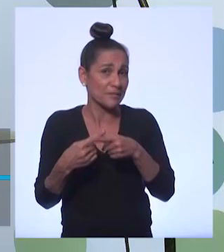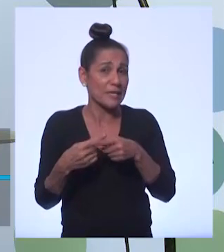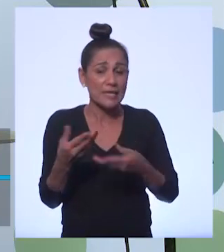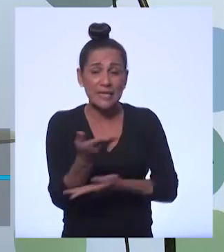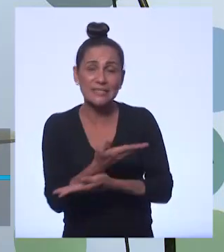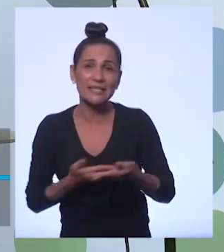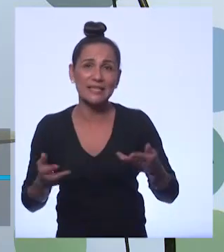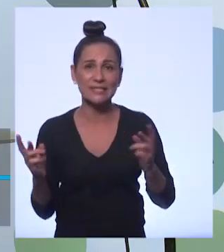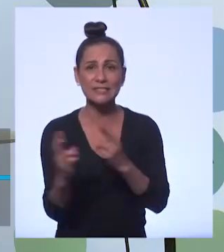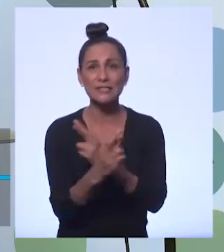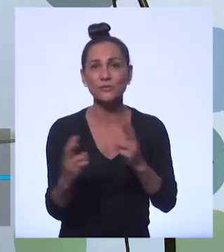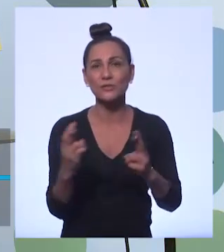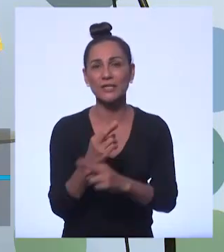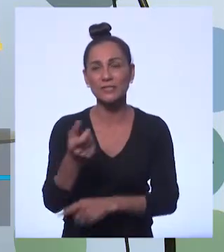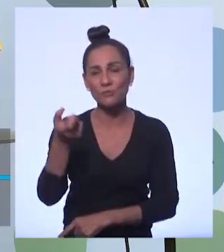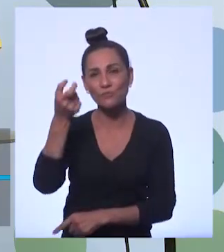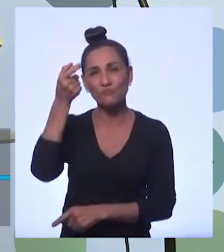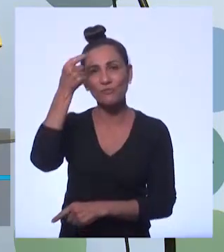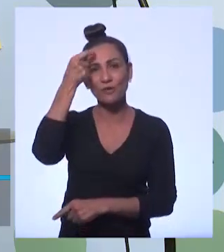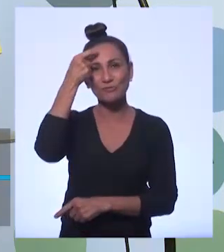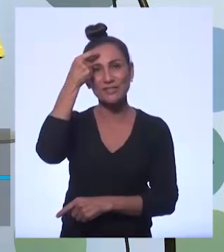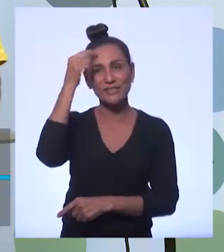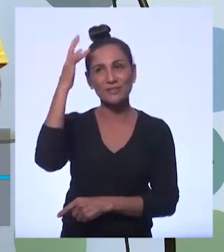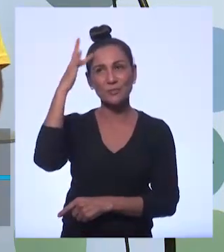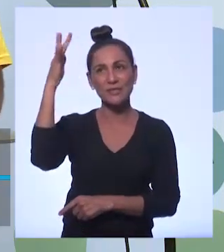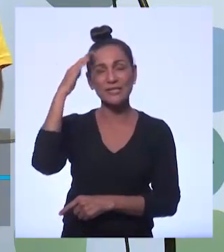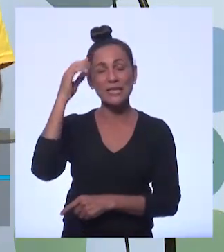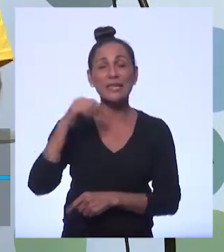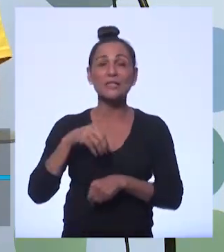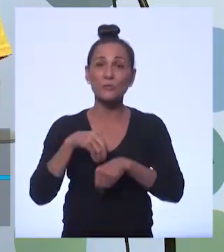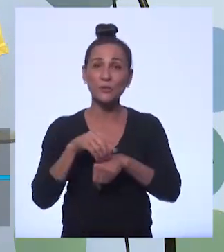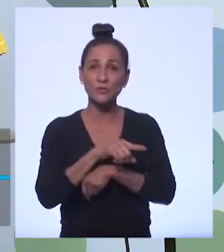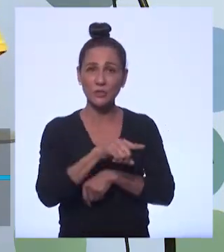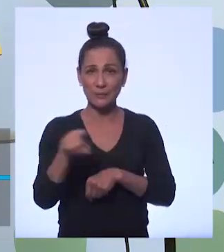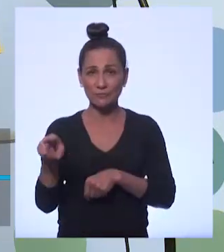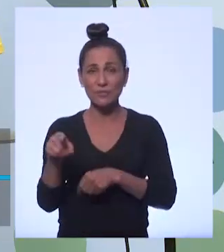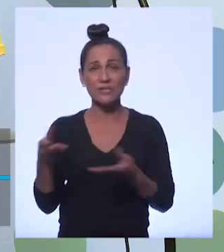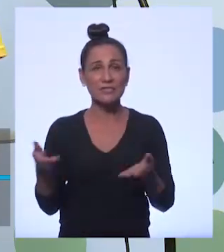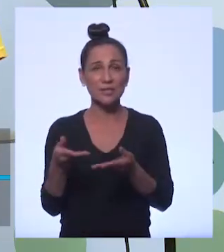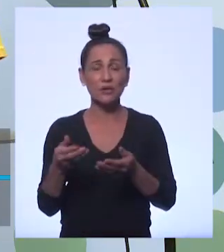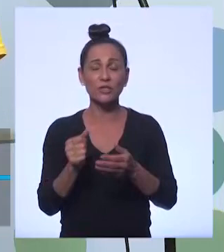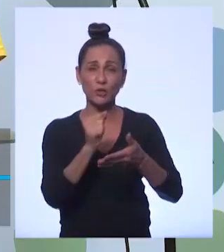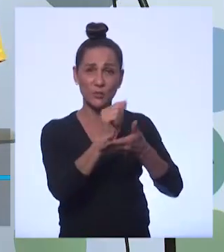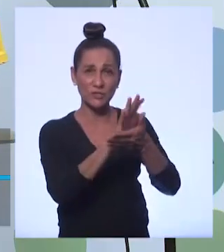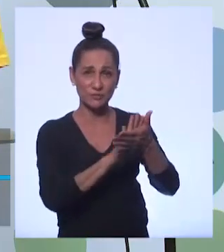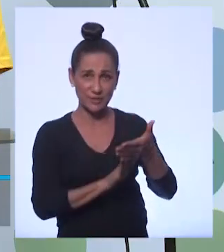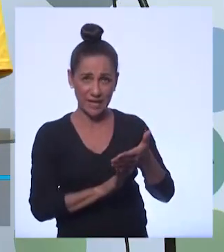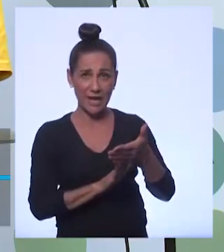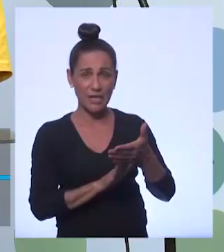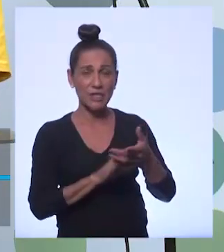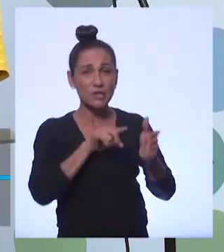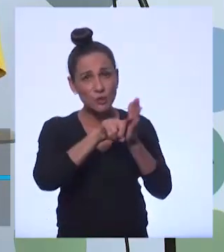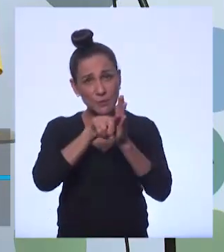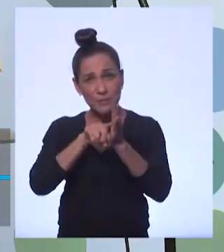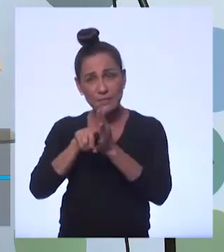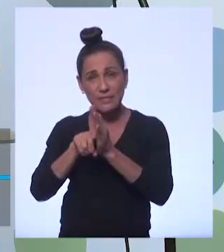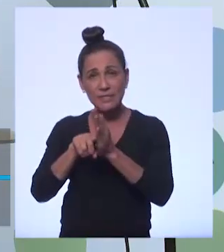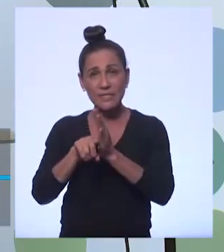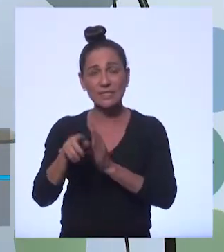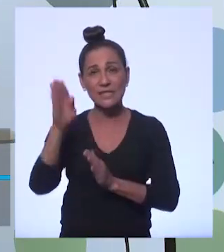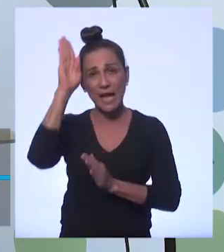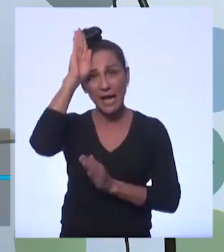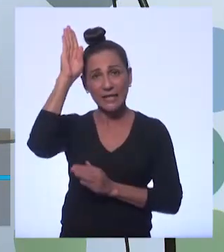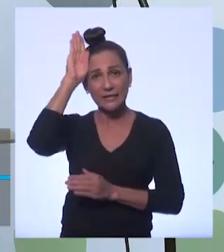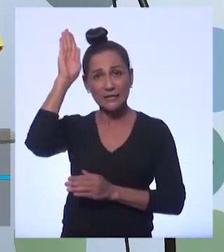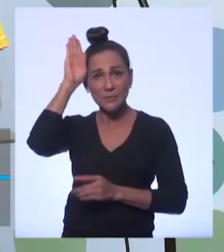que isso tem com pensar. Então eu queria também falar para vocês agora o seguinte, que eu tenho uma atividade de pesquisa acadêmica, eu me dediquei